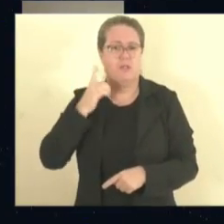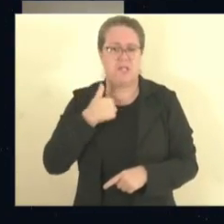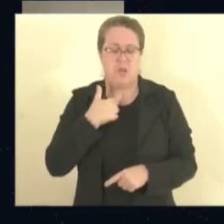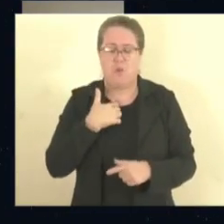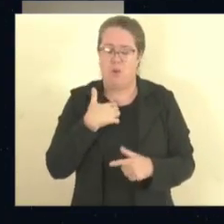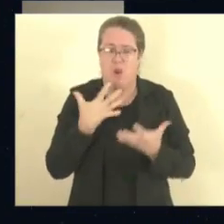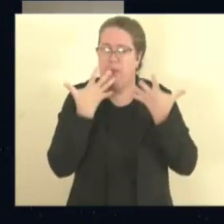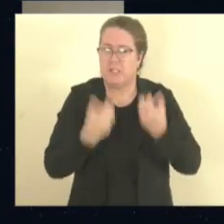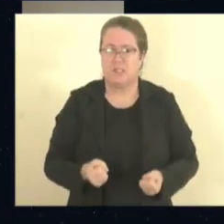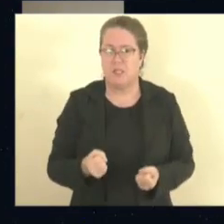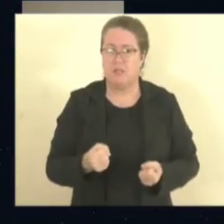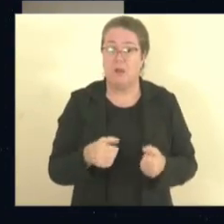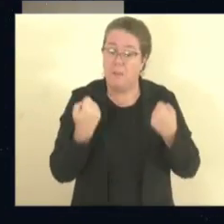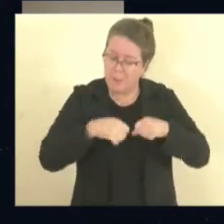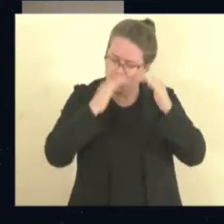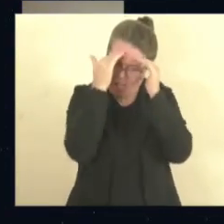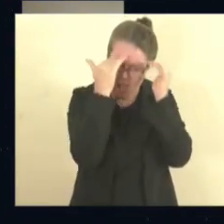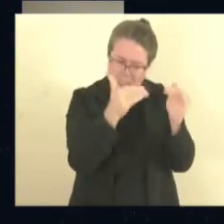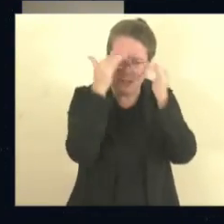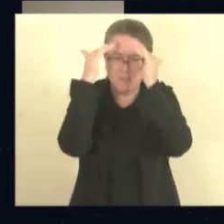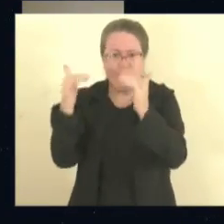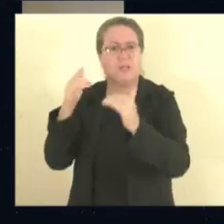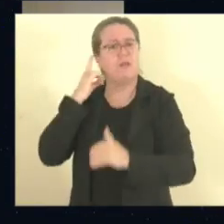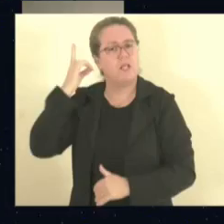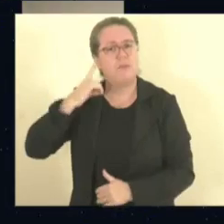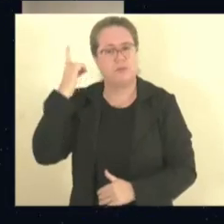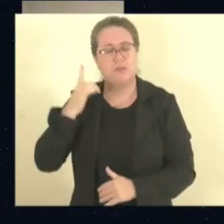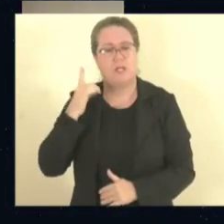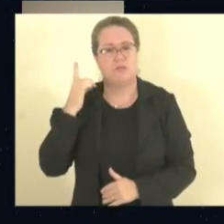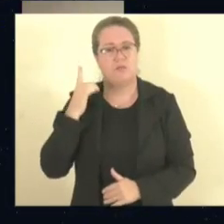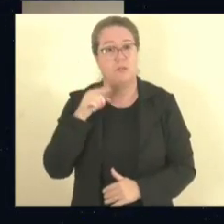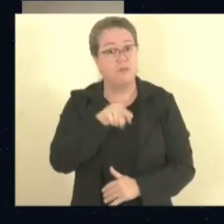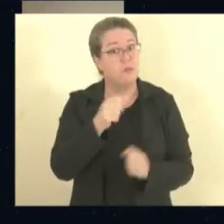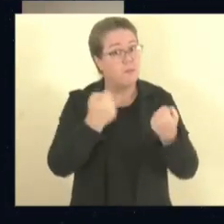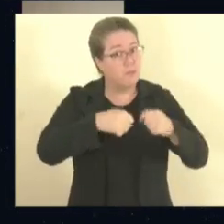casa. Tem que haver respeito entre os deputados e Vossa Excelência não está me respeitando.